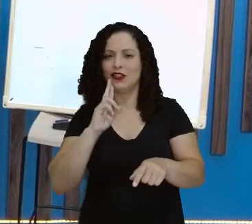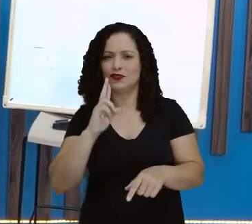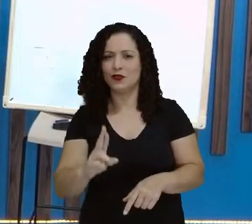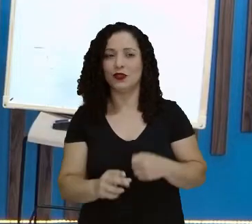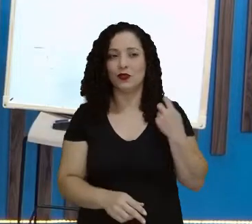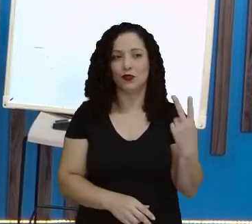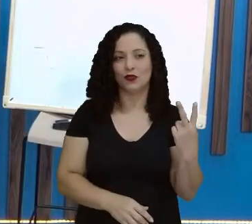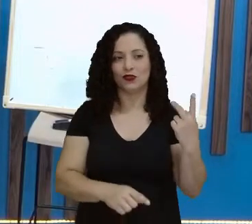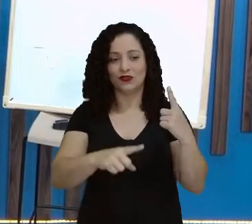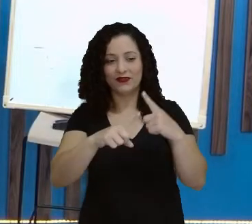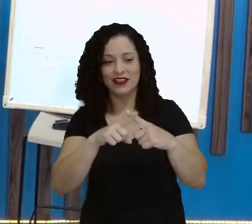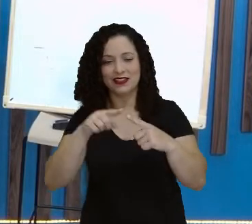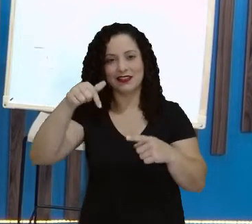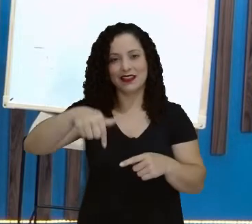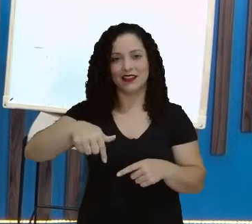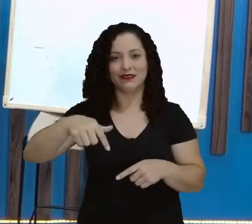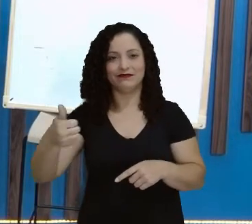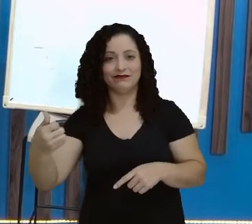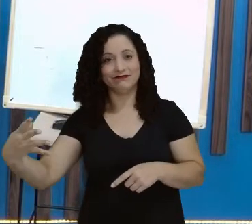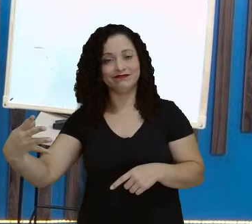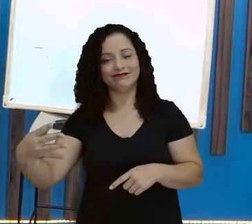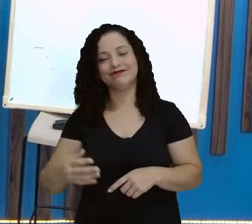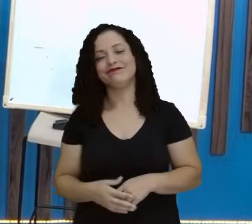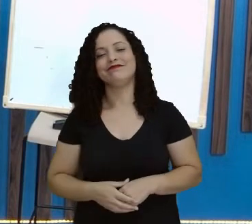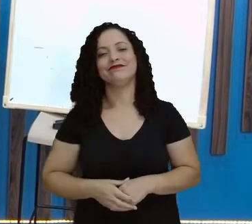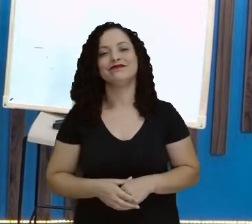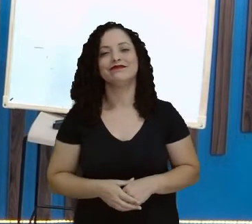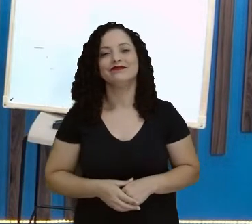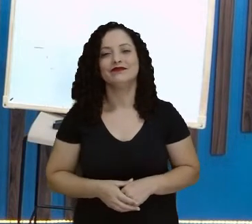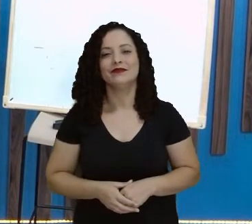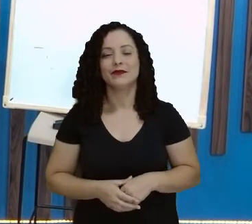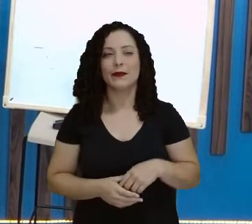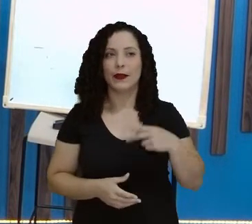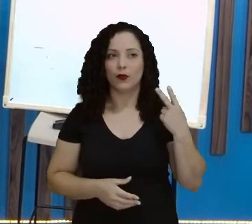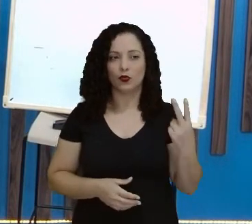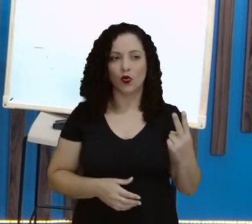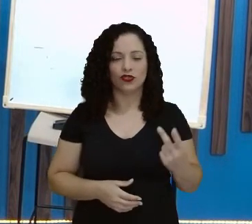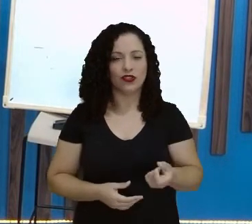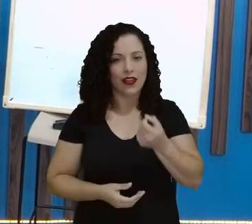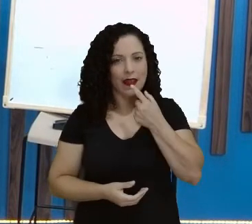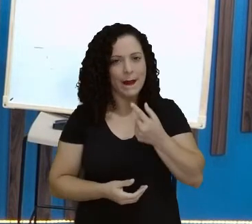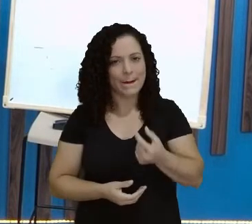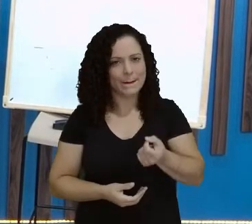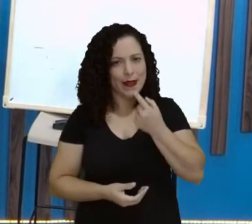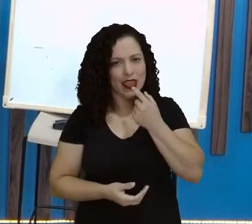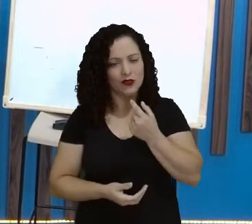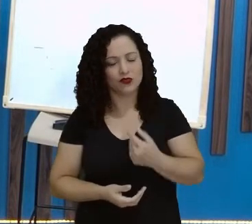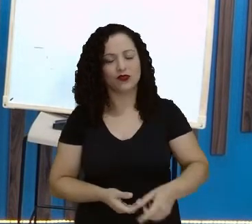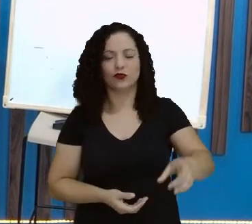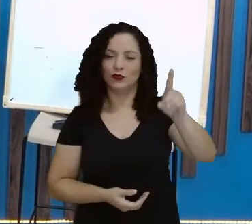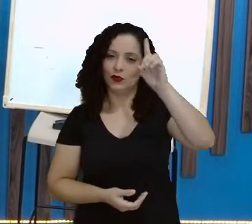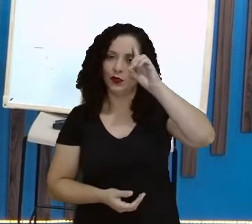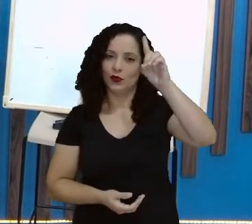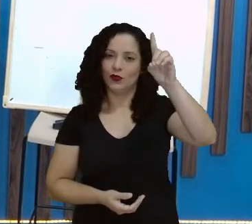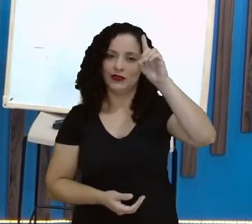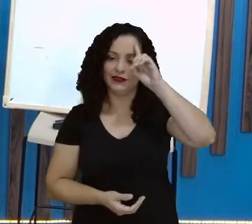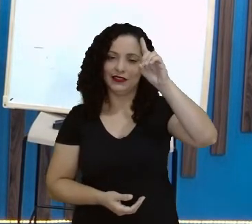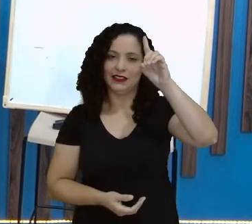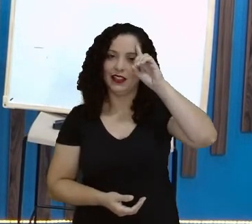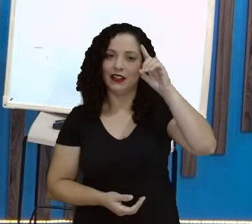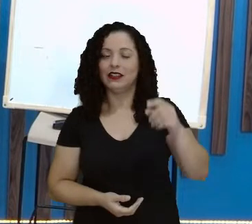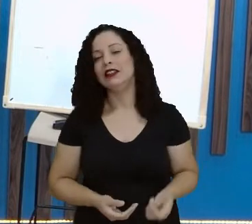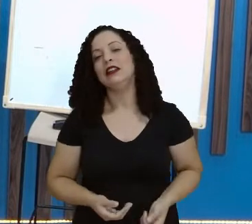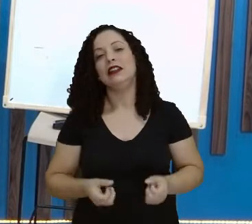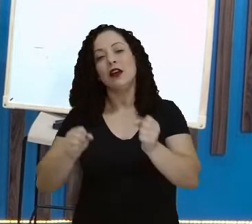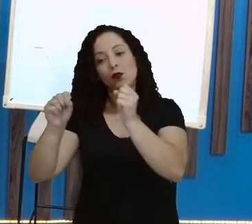não altera o produto, né? Que é o resultado. Então, se tem 2 comprimidos para tomar por dia e